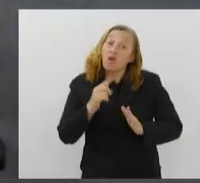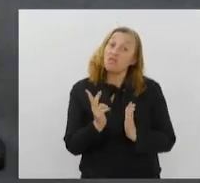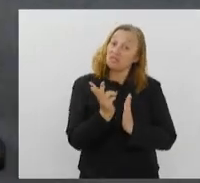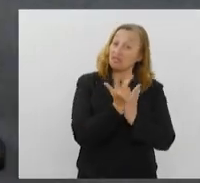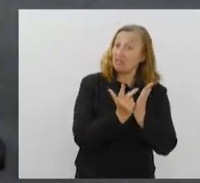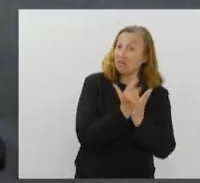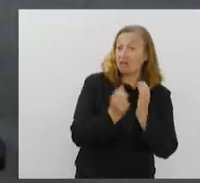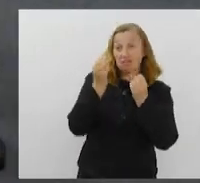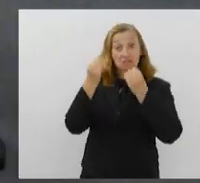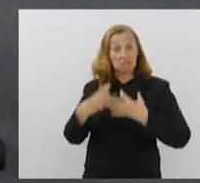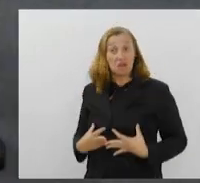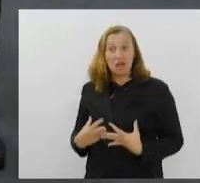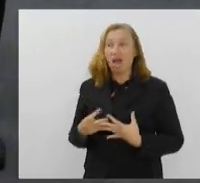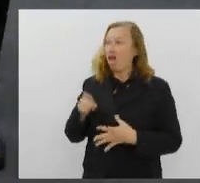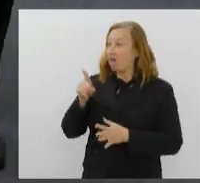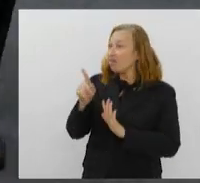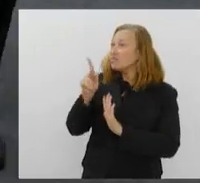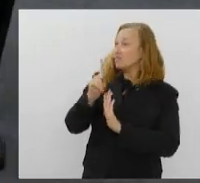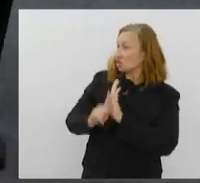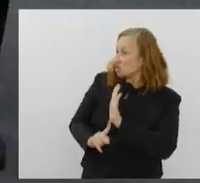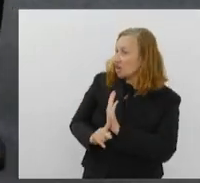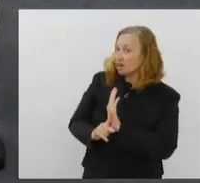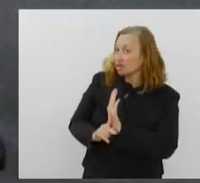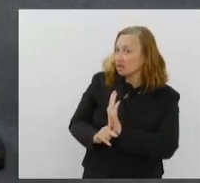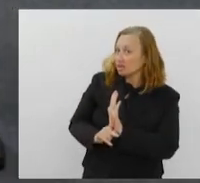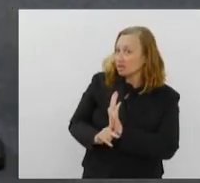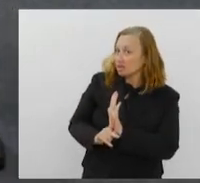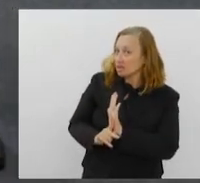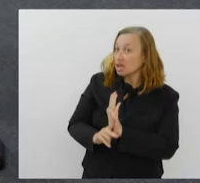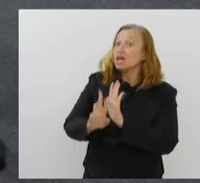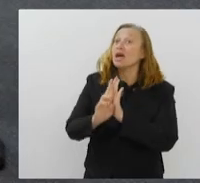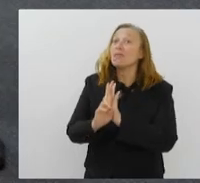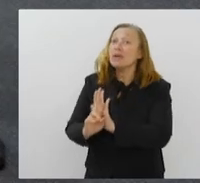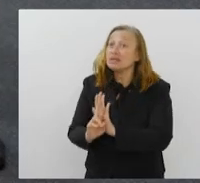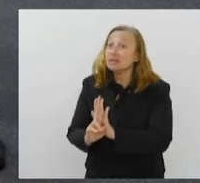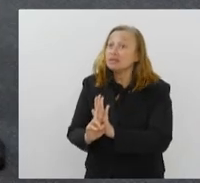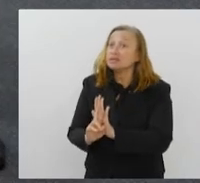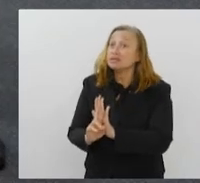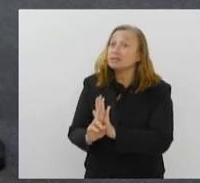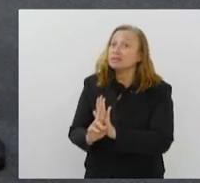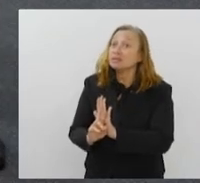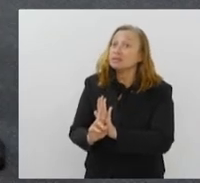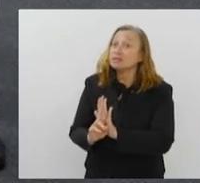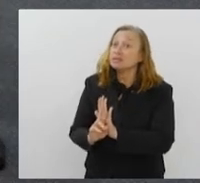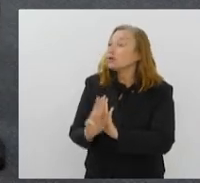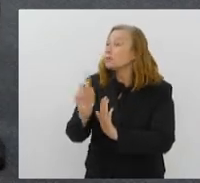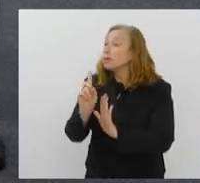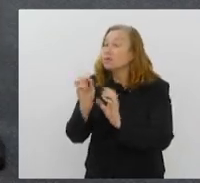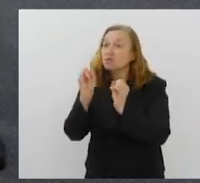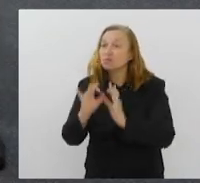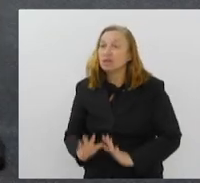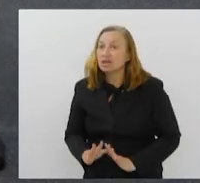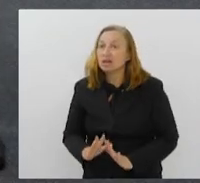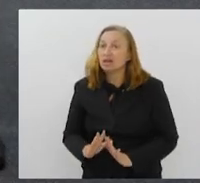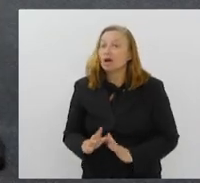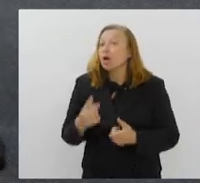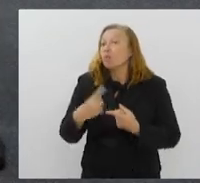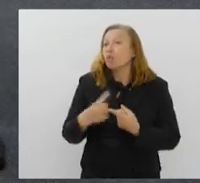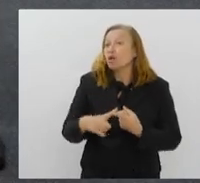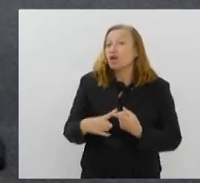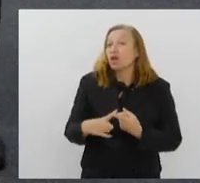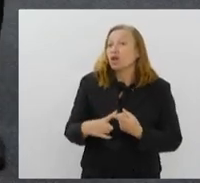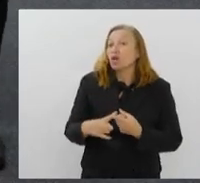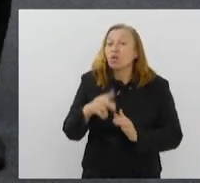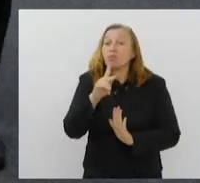explicar. Esse projeto necessariamente representa isso? Não está claro, porque o projeto é genérico. Mas